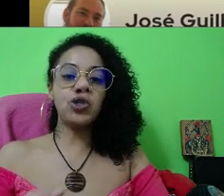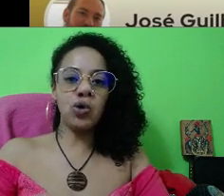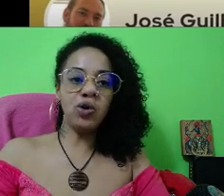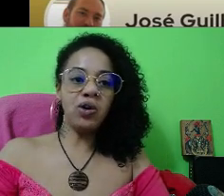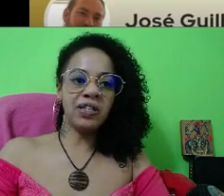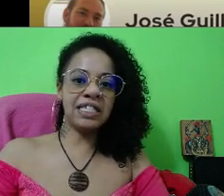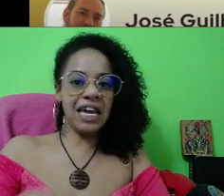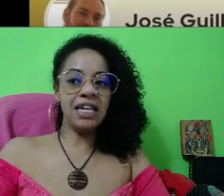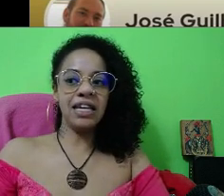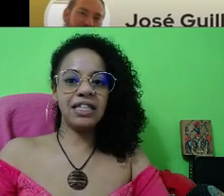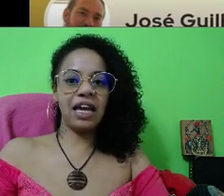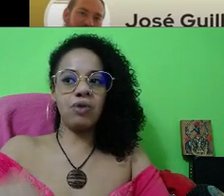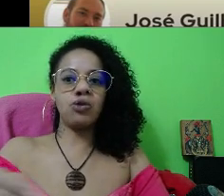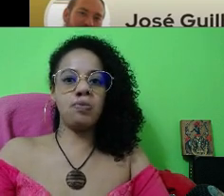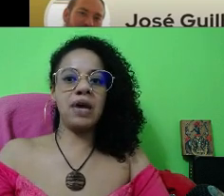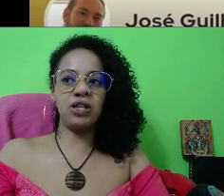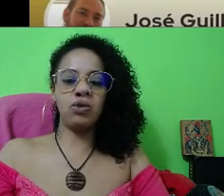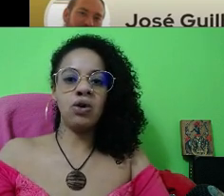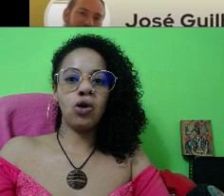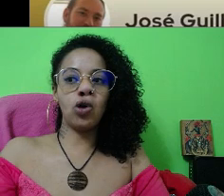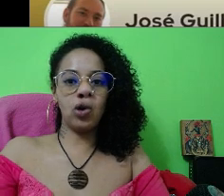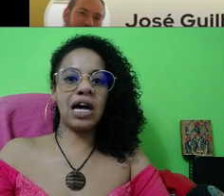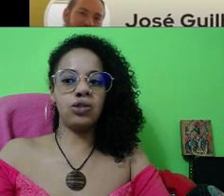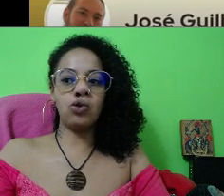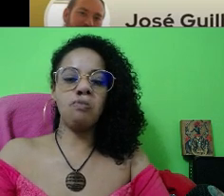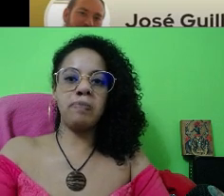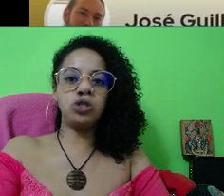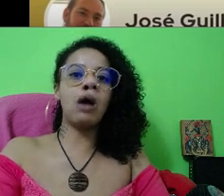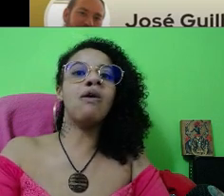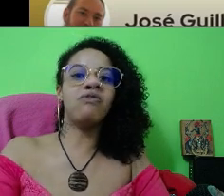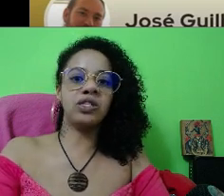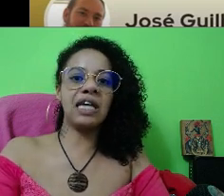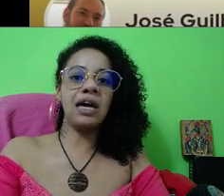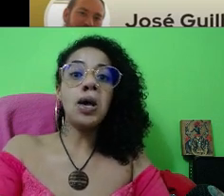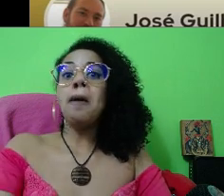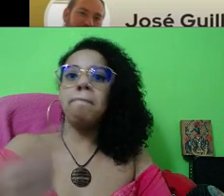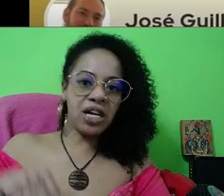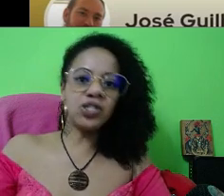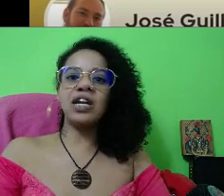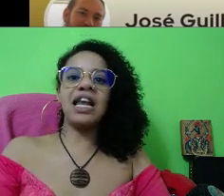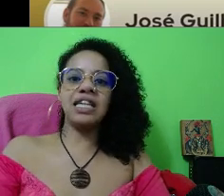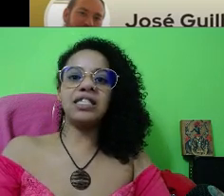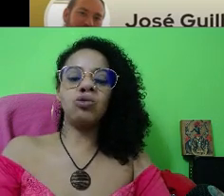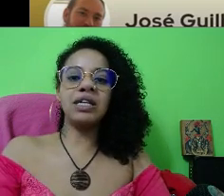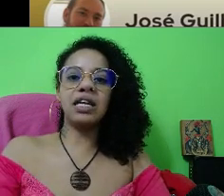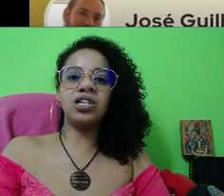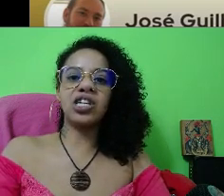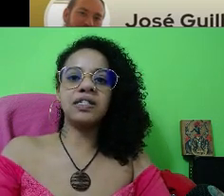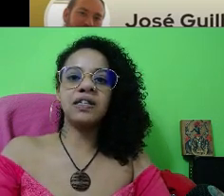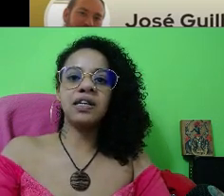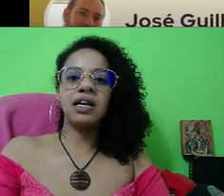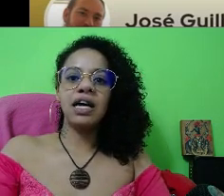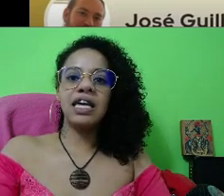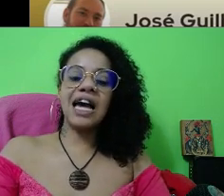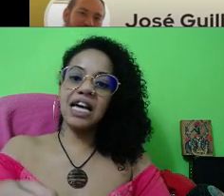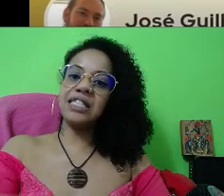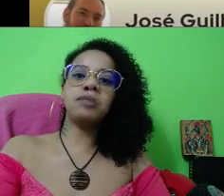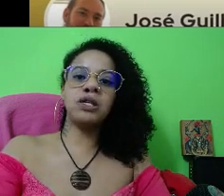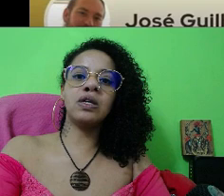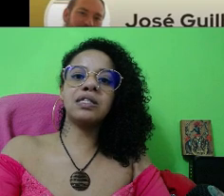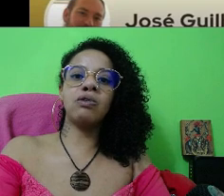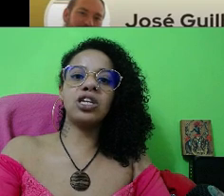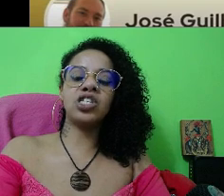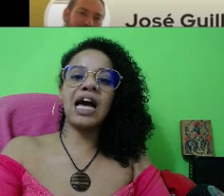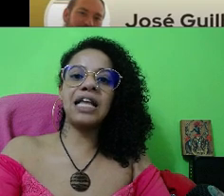aí tu sem ter o argumento colocado como pessoal a você personaliza tuas críticas E